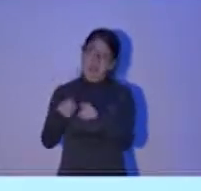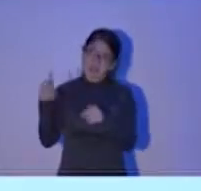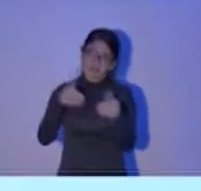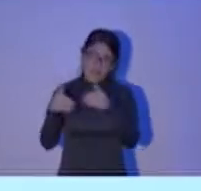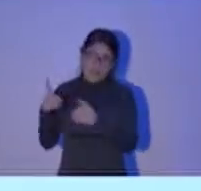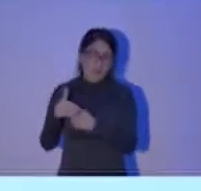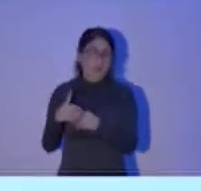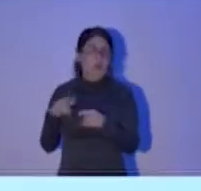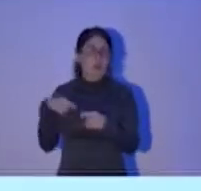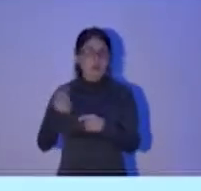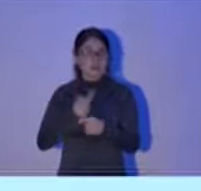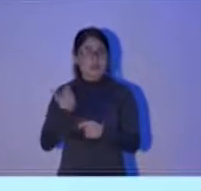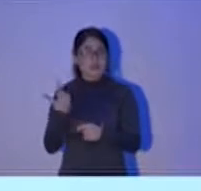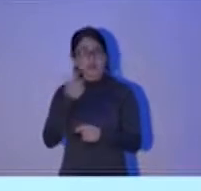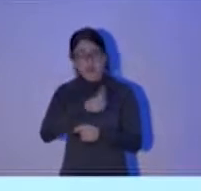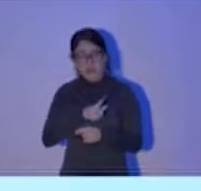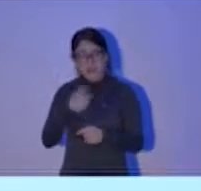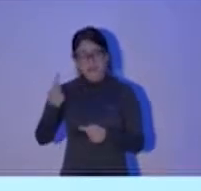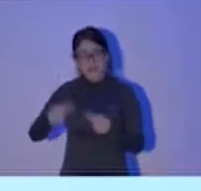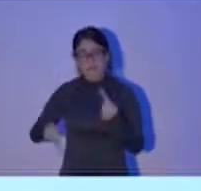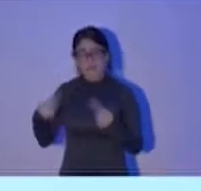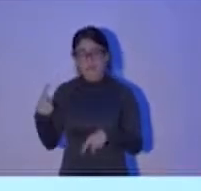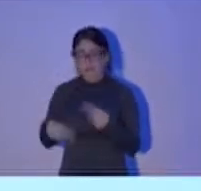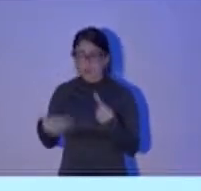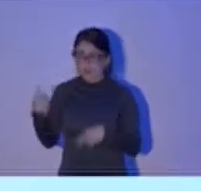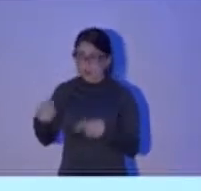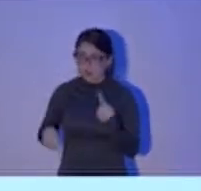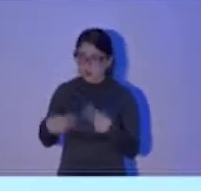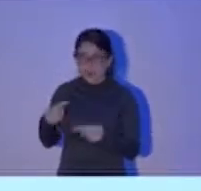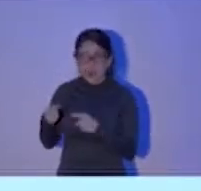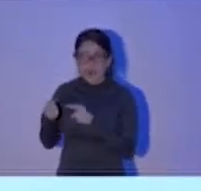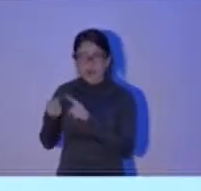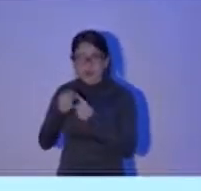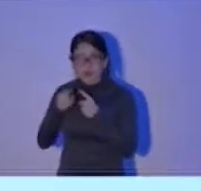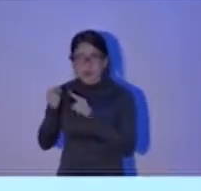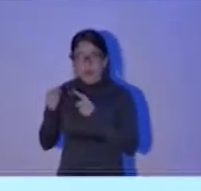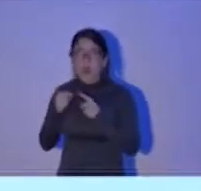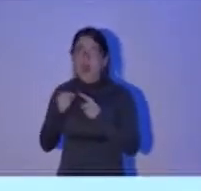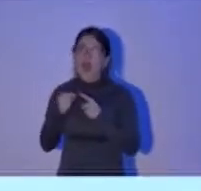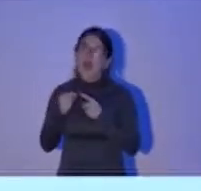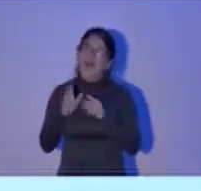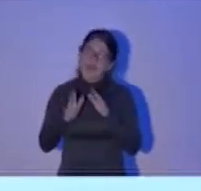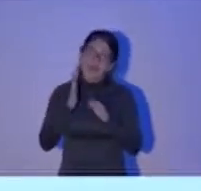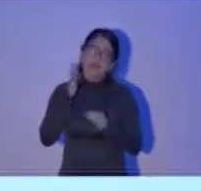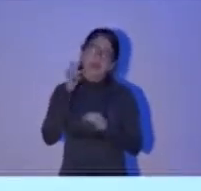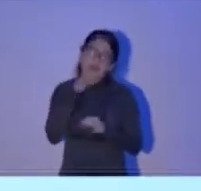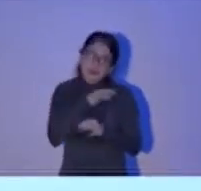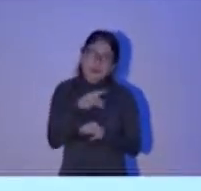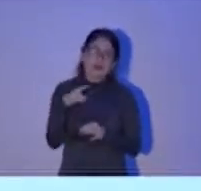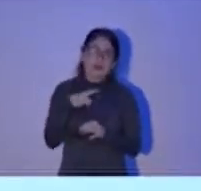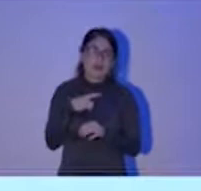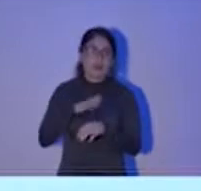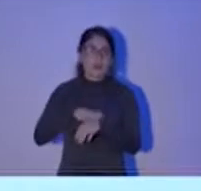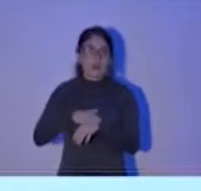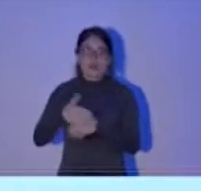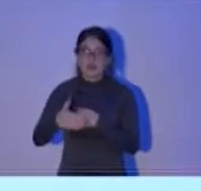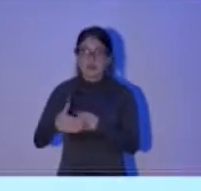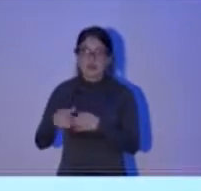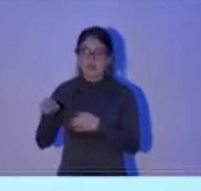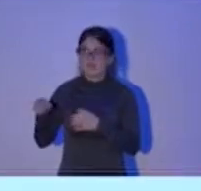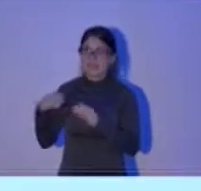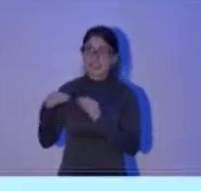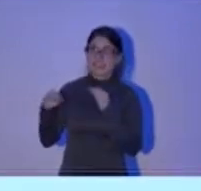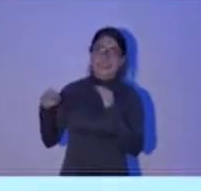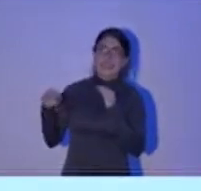nesse alinhamento de discussão, ainda que em alguns momentos a gente encontre alguns pontos que não estão tão